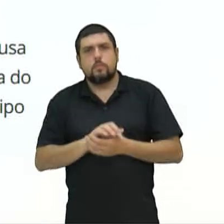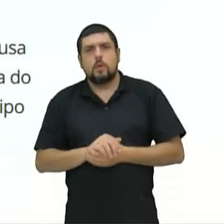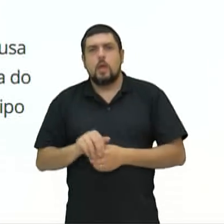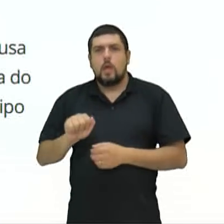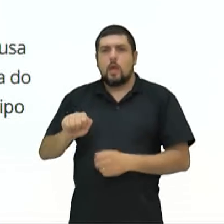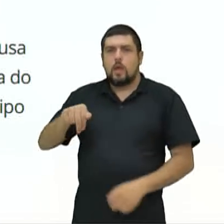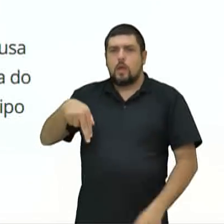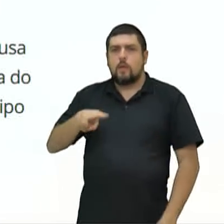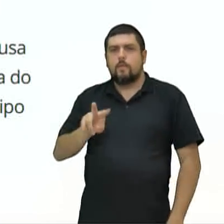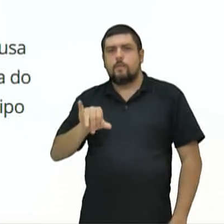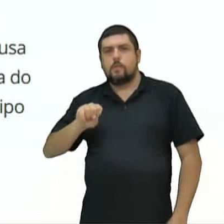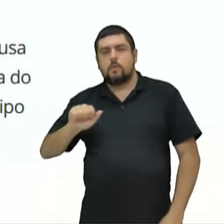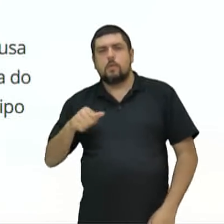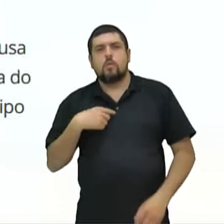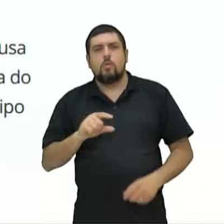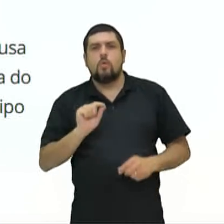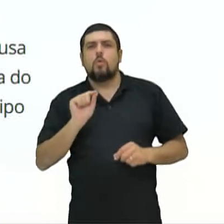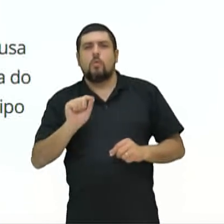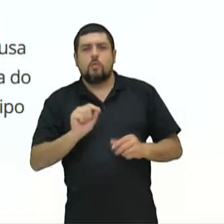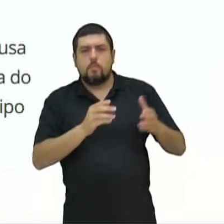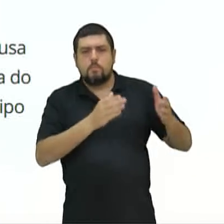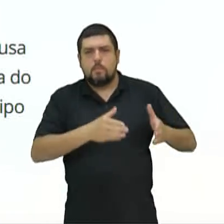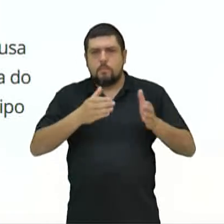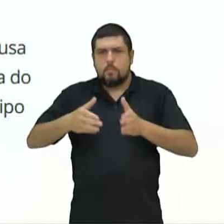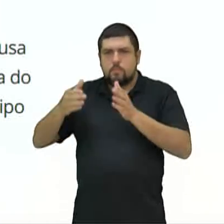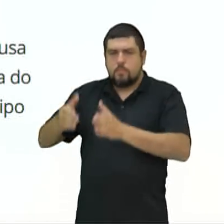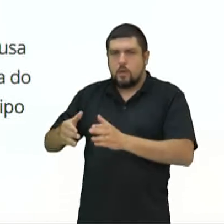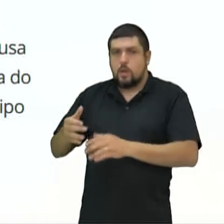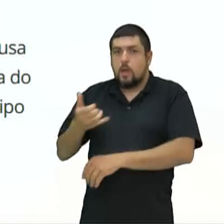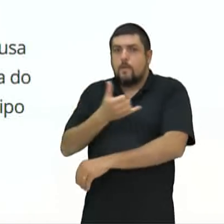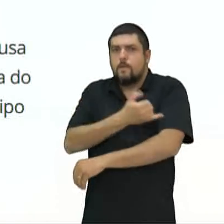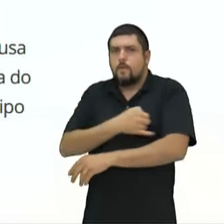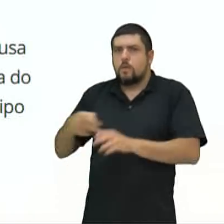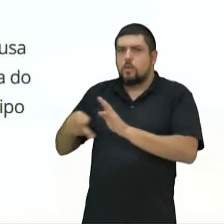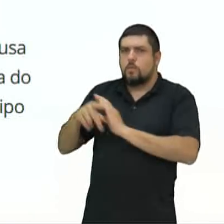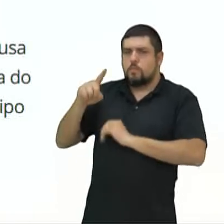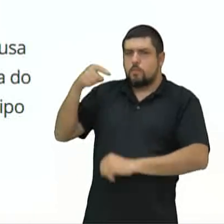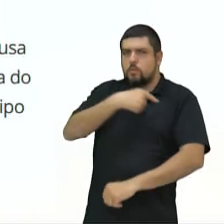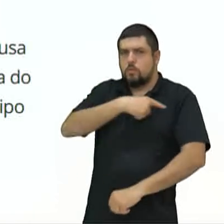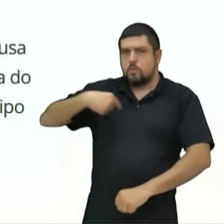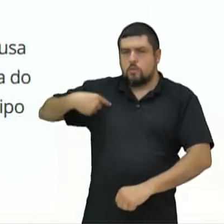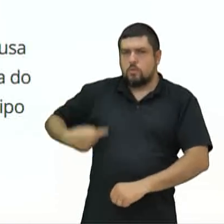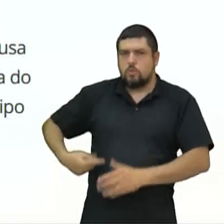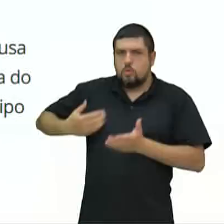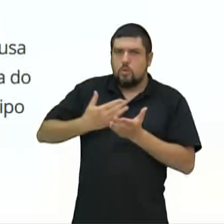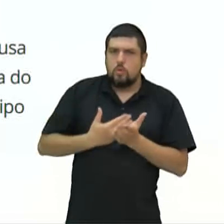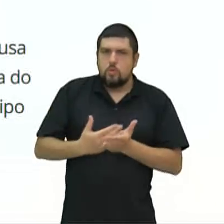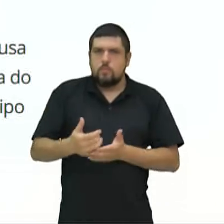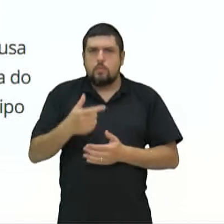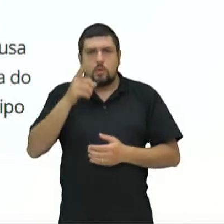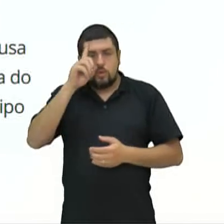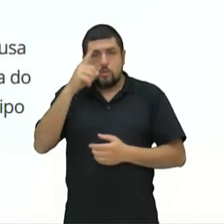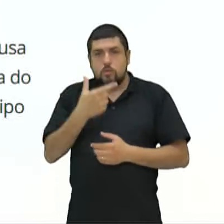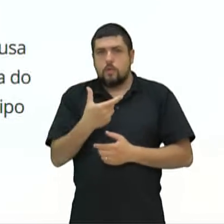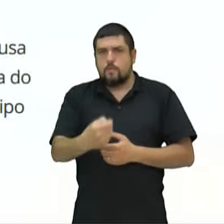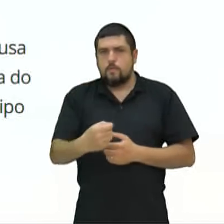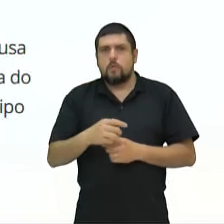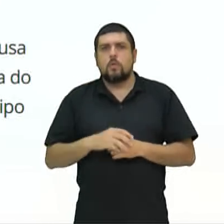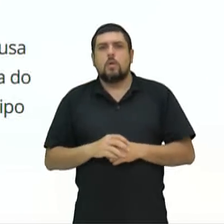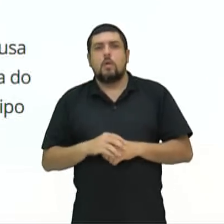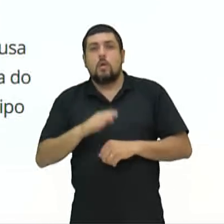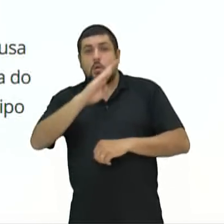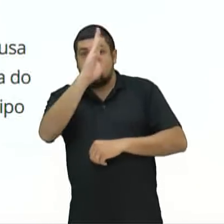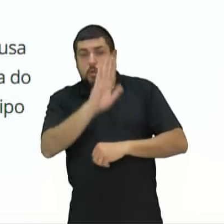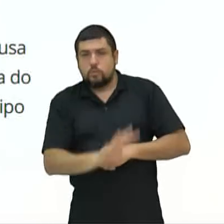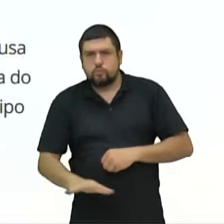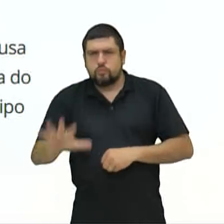Anvisa, a terceira fase de testes de vacina chinesa contra o coronavírus começa dia 20. Em todo o Brasil serão escolhidos 9.000